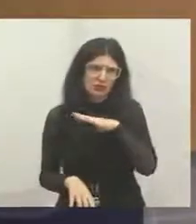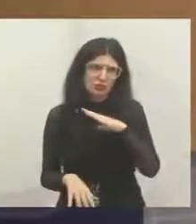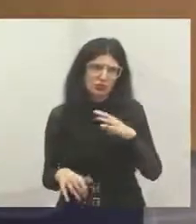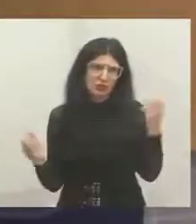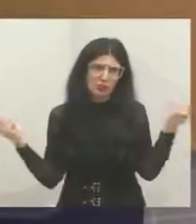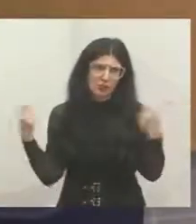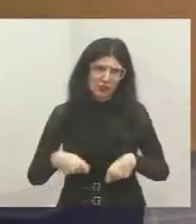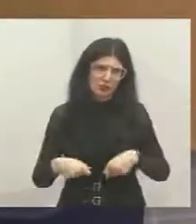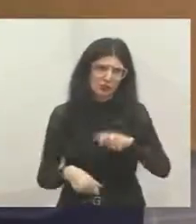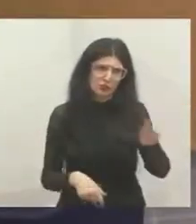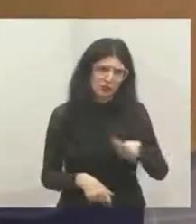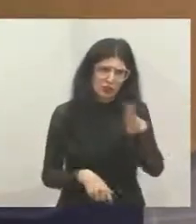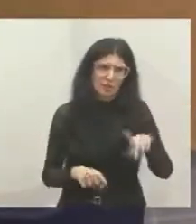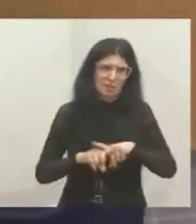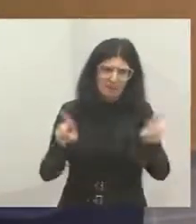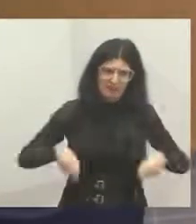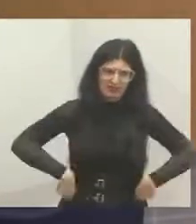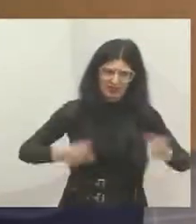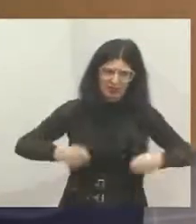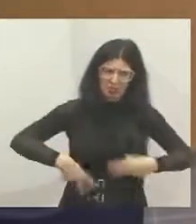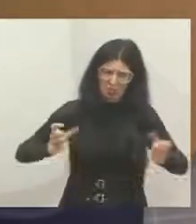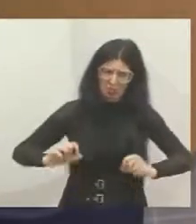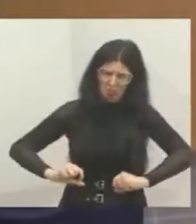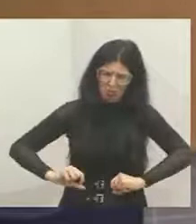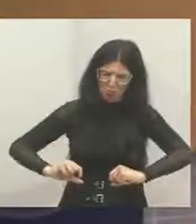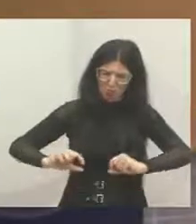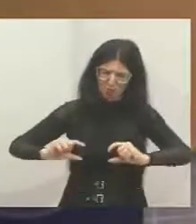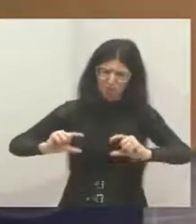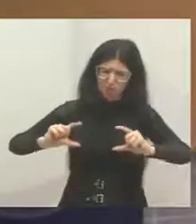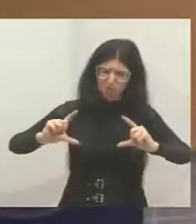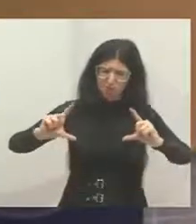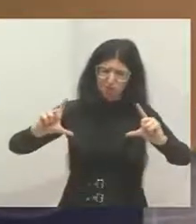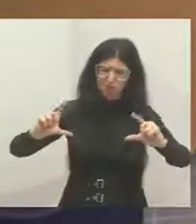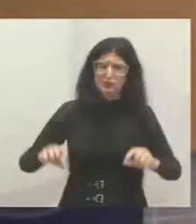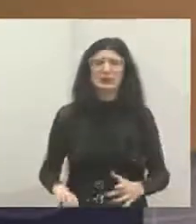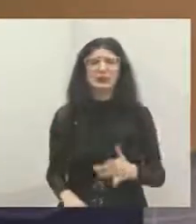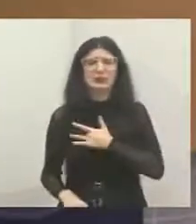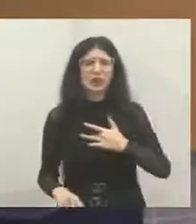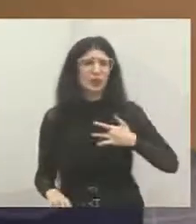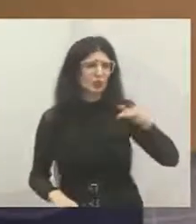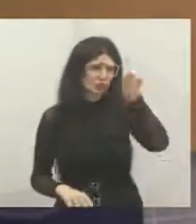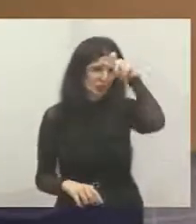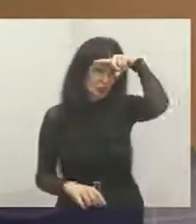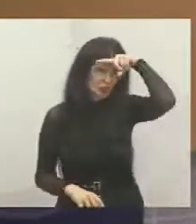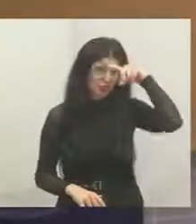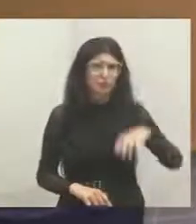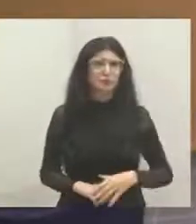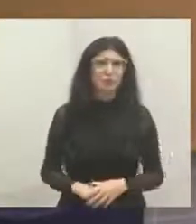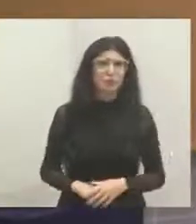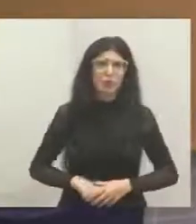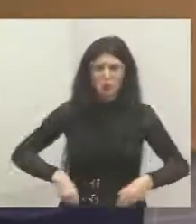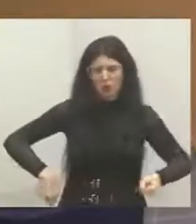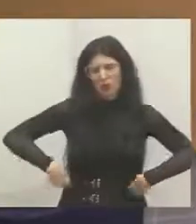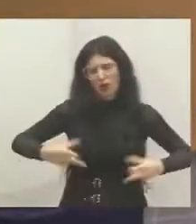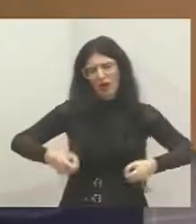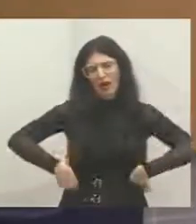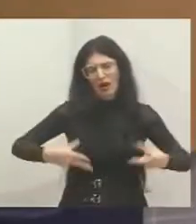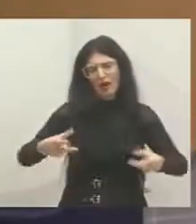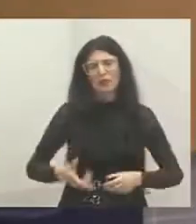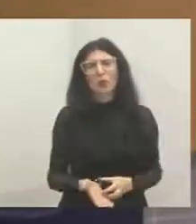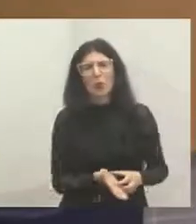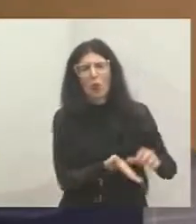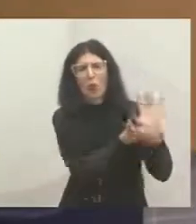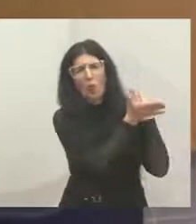nós tivemos um gasto superior, que tivemos uma situação diferenciada, que é a questão da saúde, nesse momento, e está tendo um gasto bem maior do